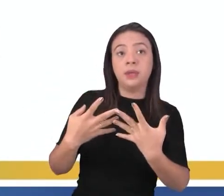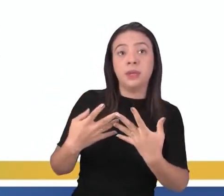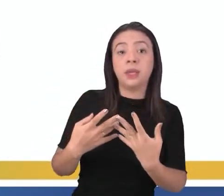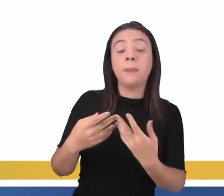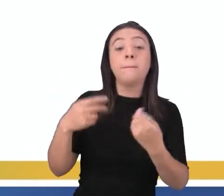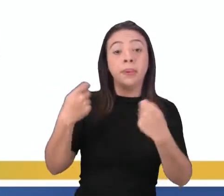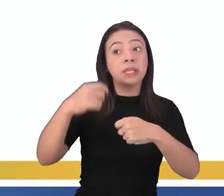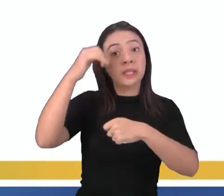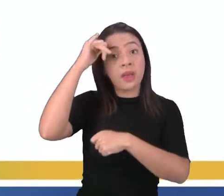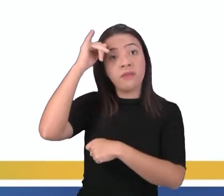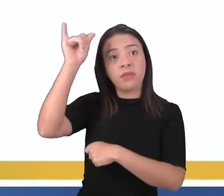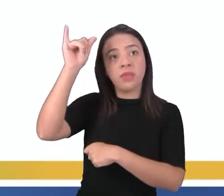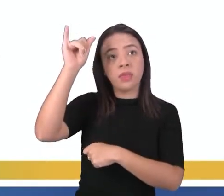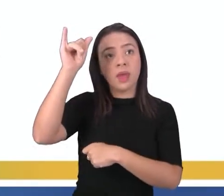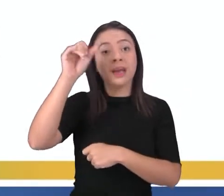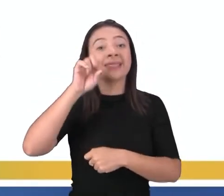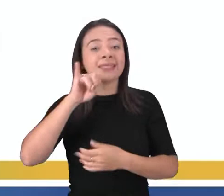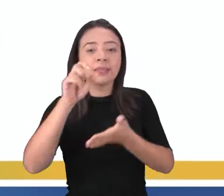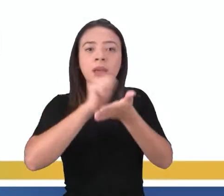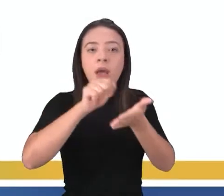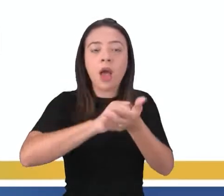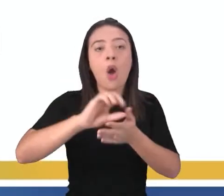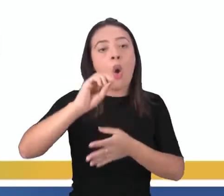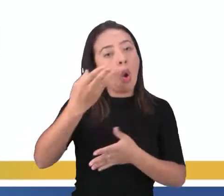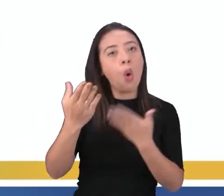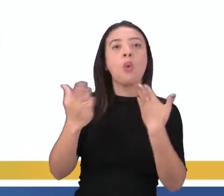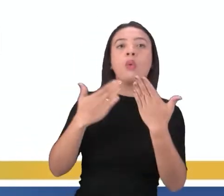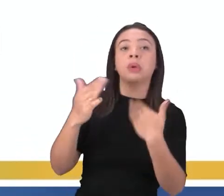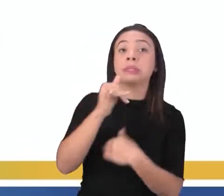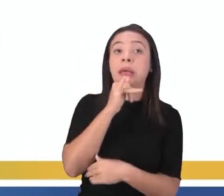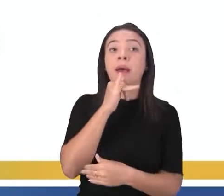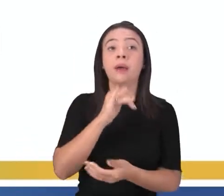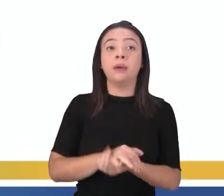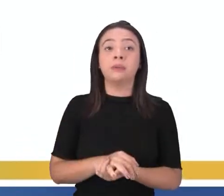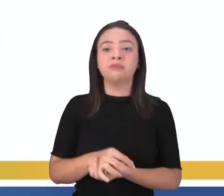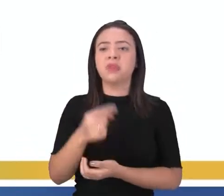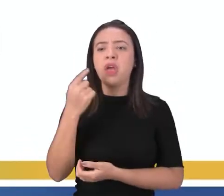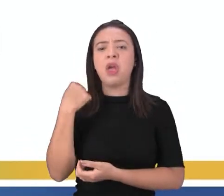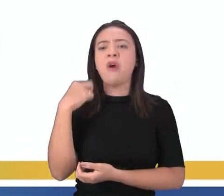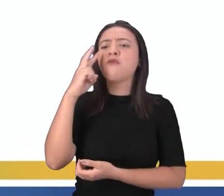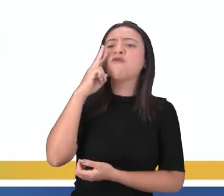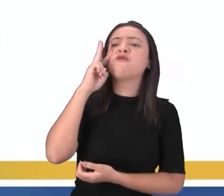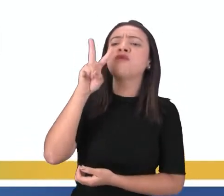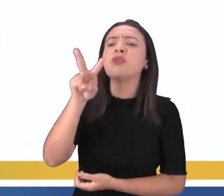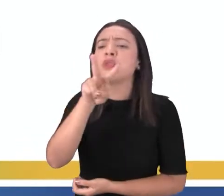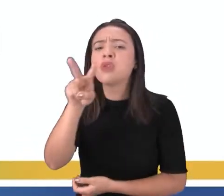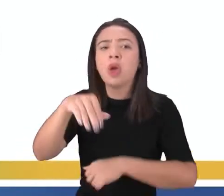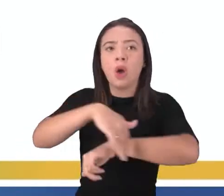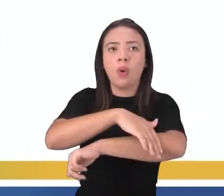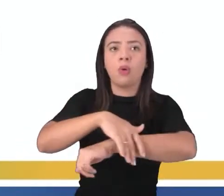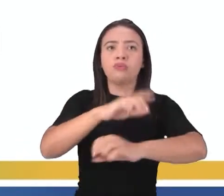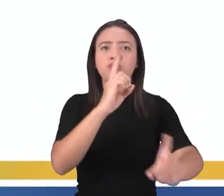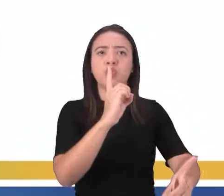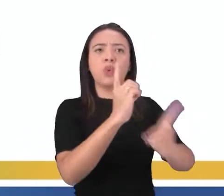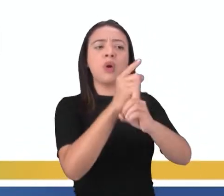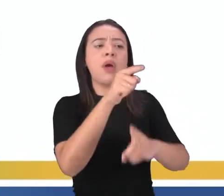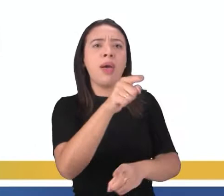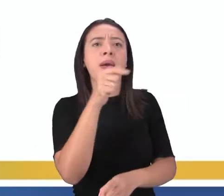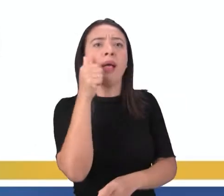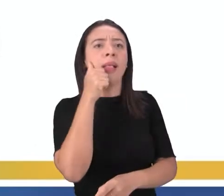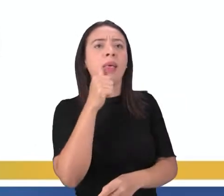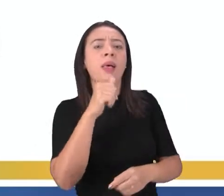ser evitadas na língua formal escrita ou falada. Por exemplo, vi ele na rua, encontrei ela na